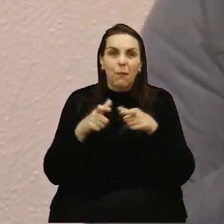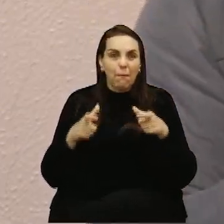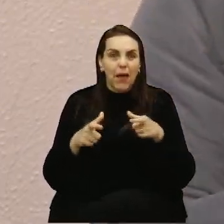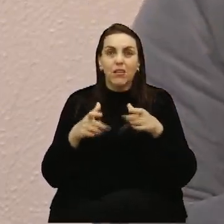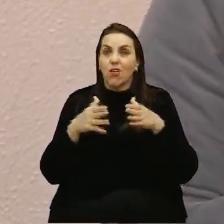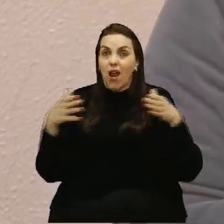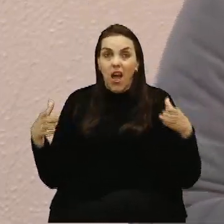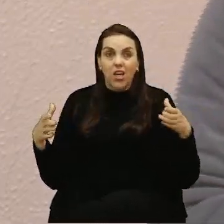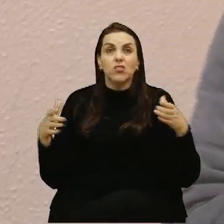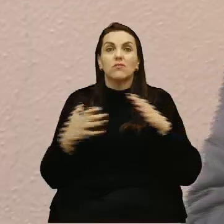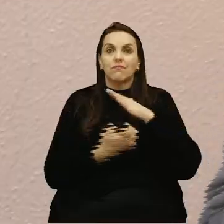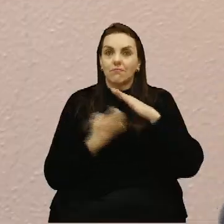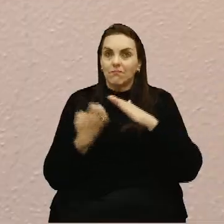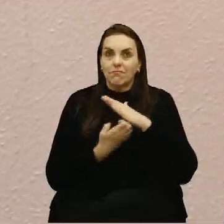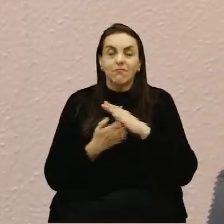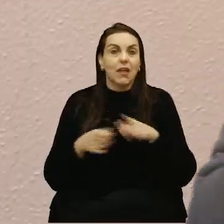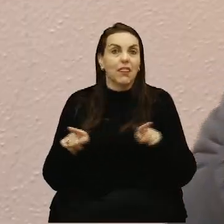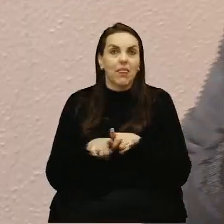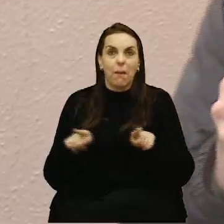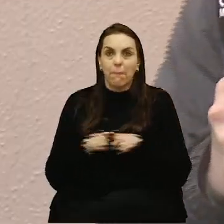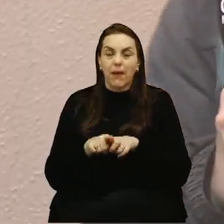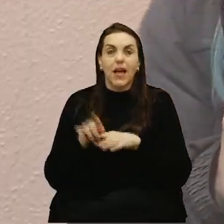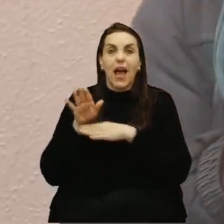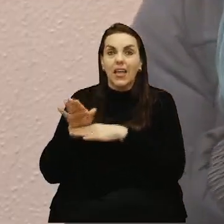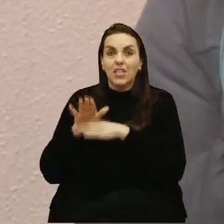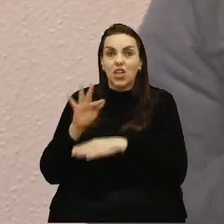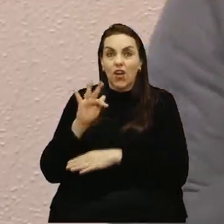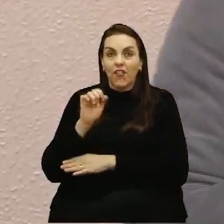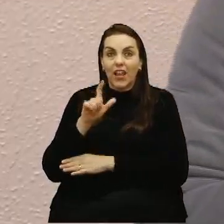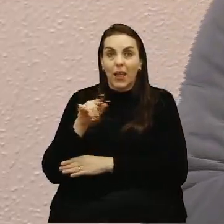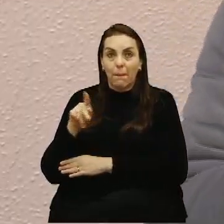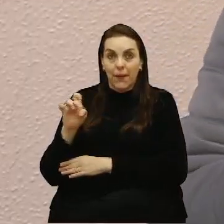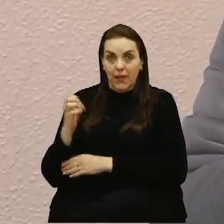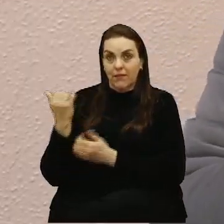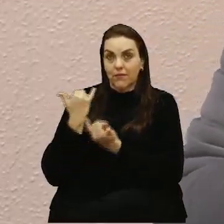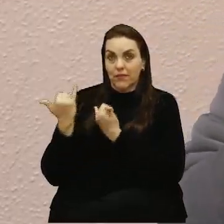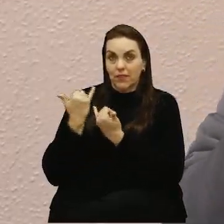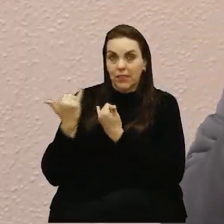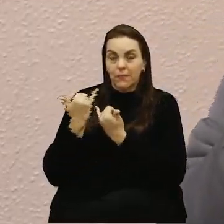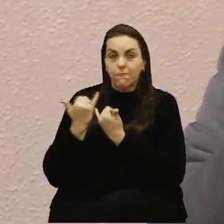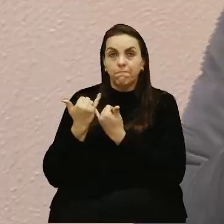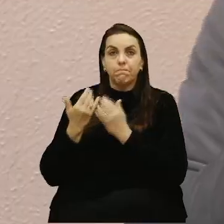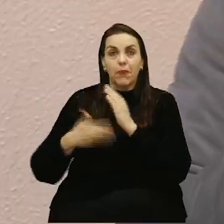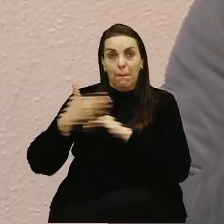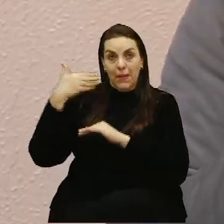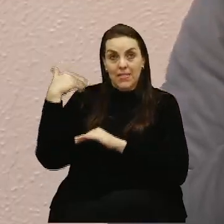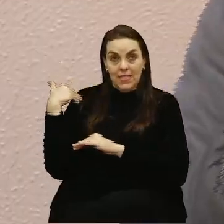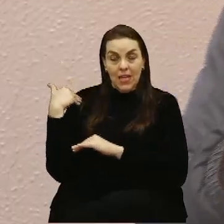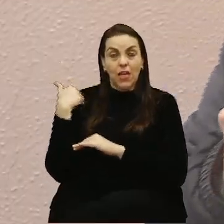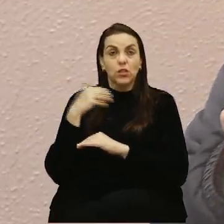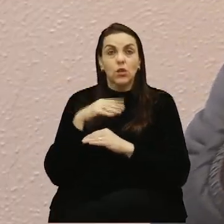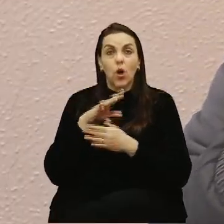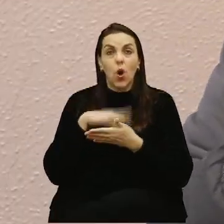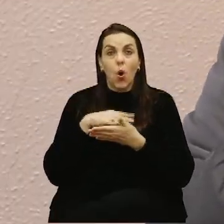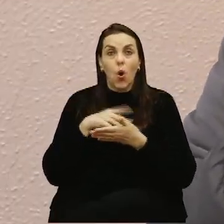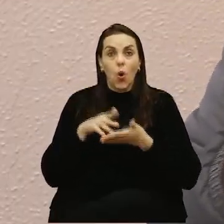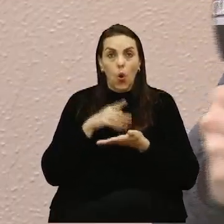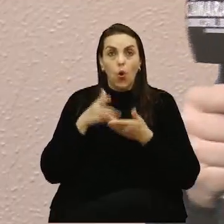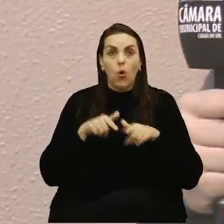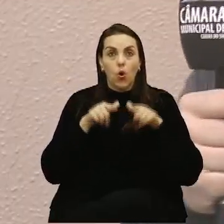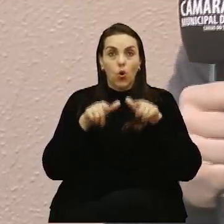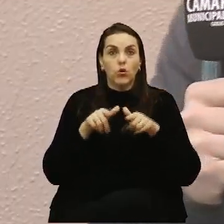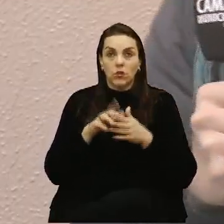empresas, que hoje, aqui o assessor Felipe estava me comentando, há um tempo atrás, no valor das contas das empresas, conta de luz